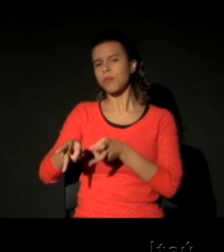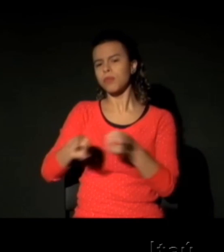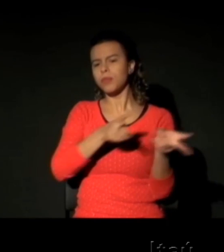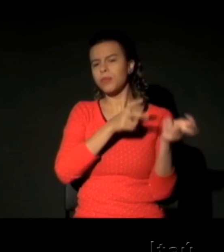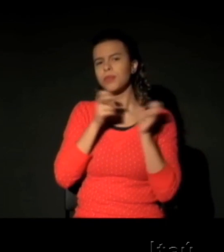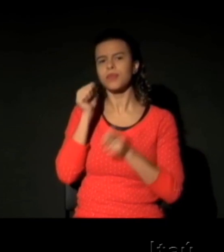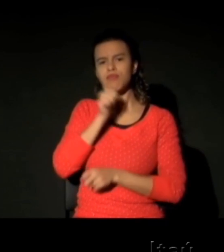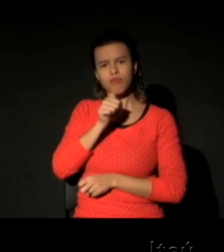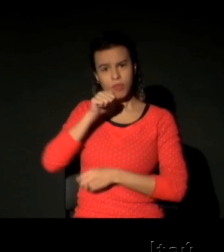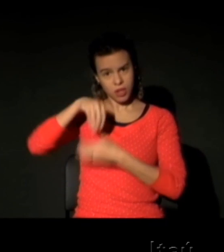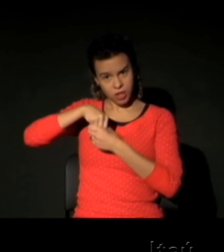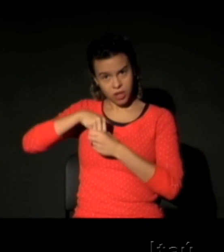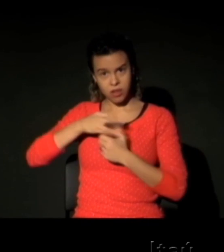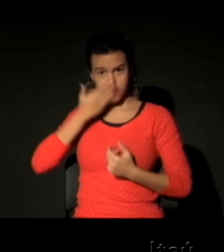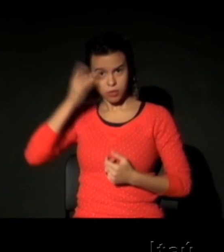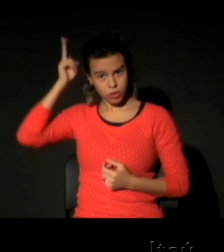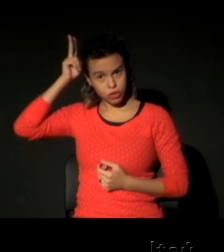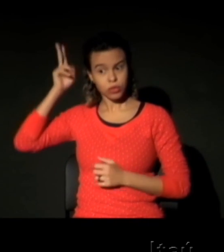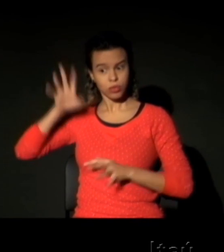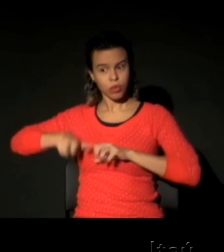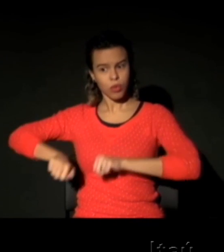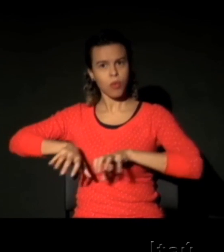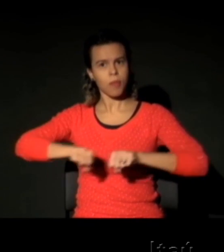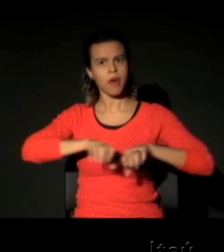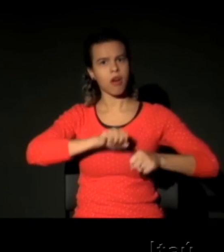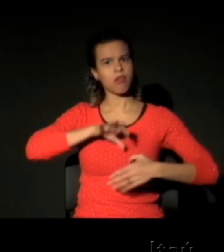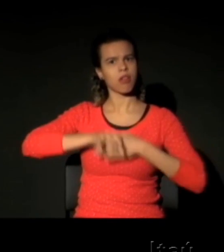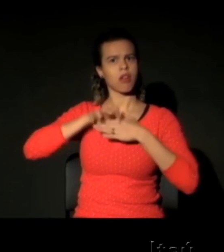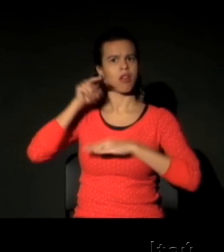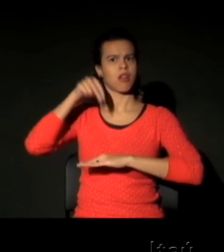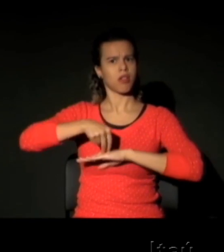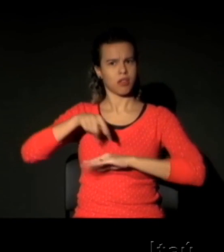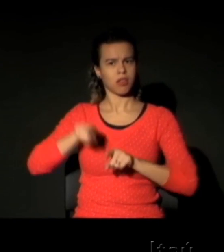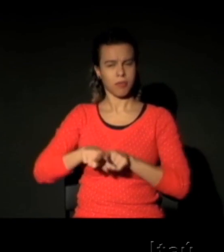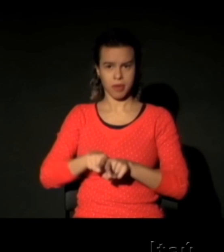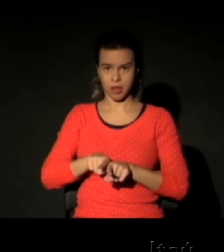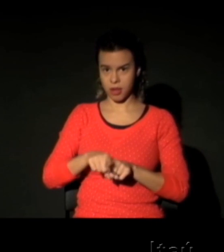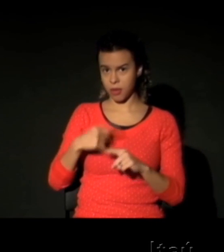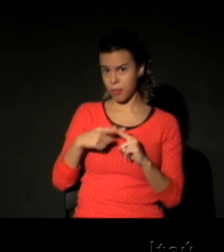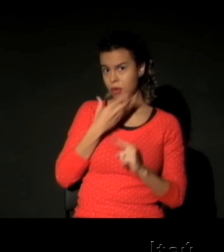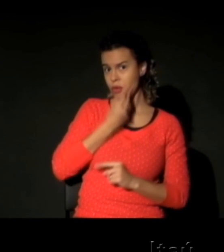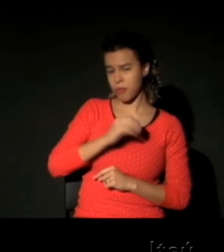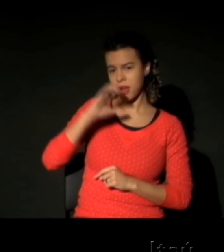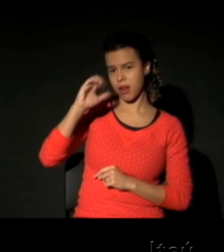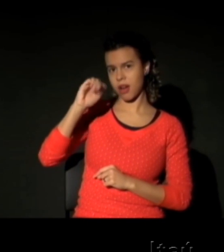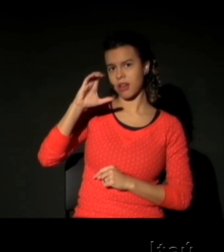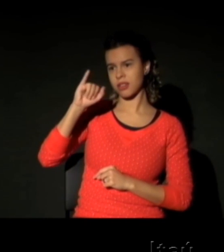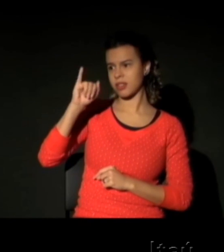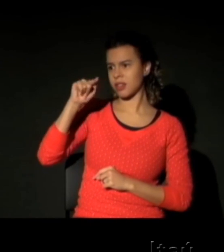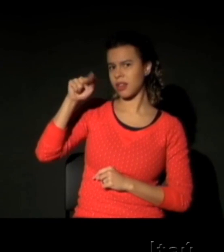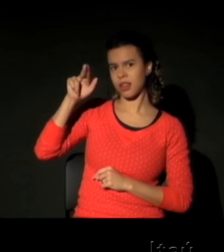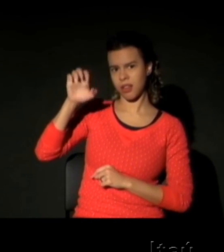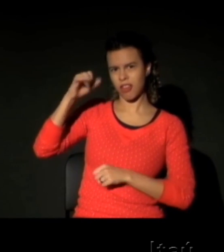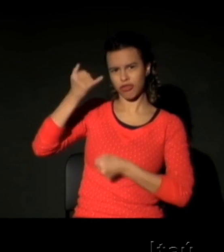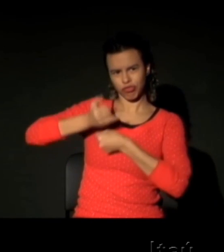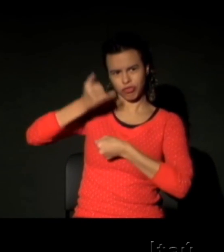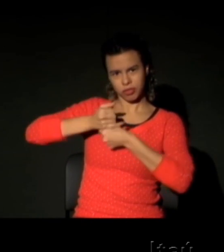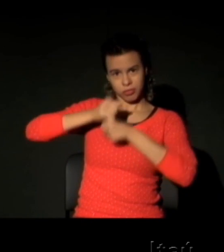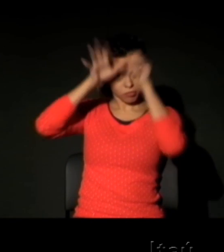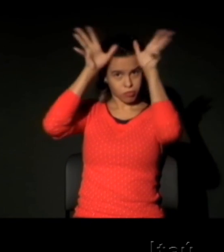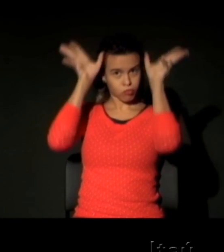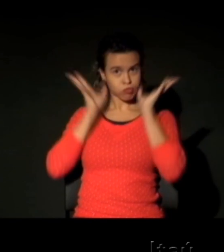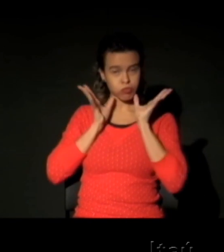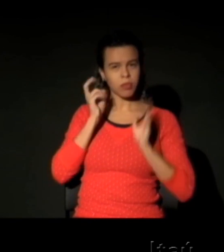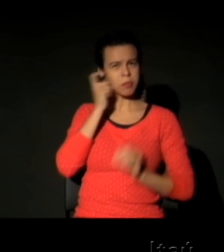né que as mulheres indígenas estavam ocupando esse lugar quando a gente fala de pque quase nunca a gente faz né pensa nessa